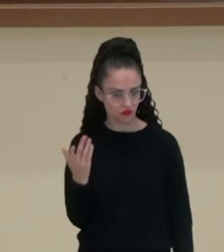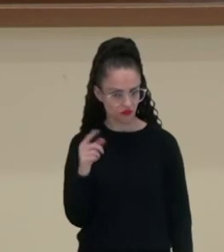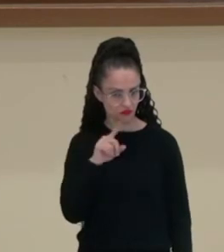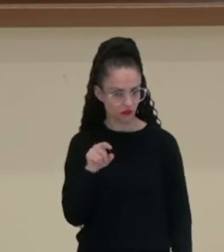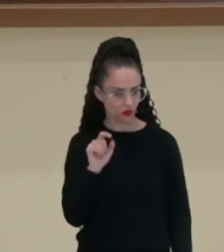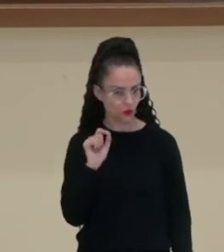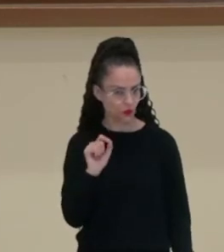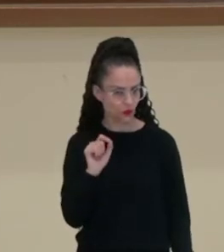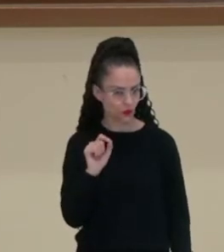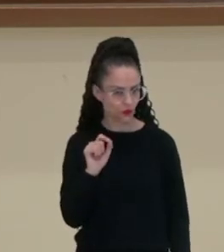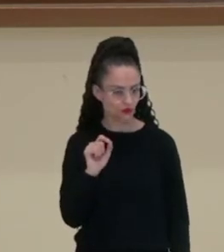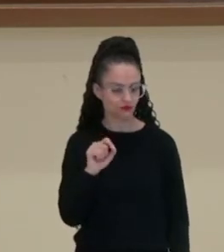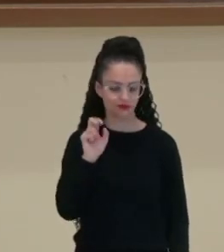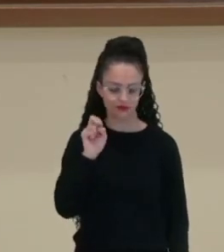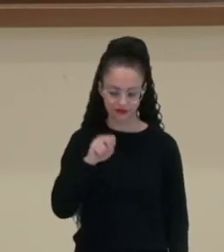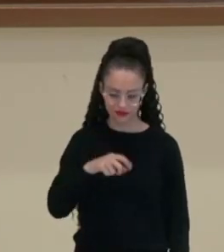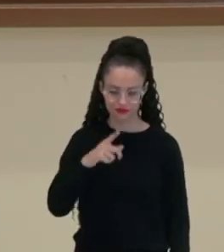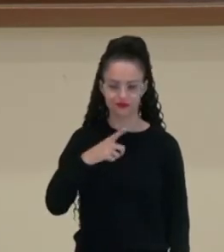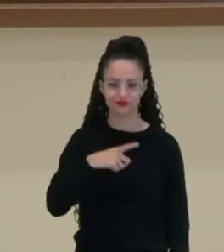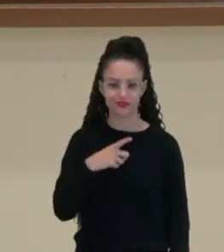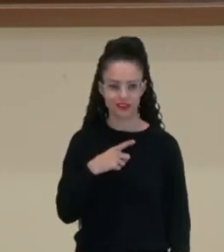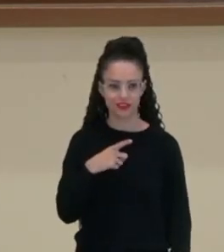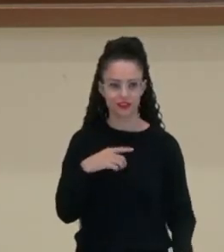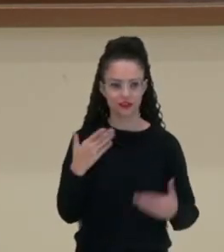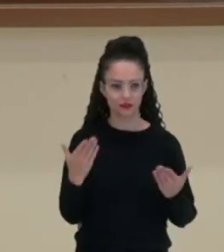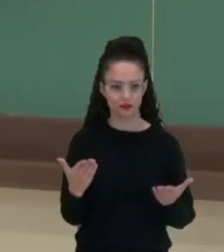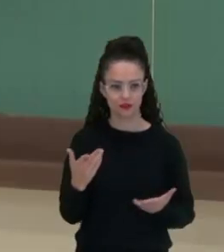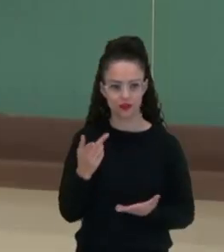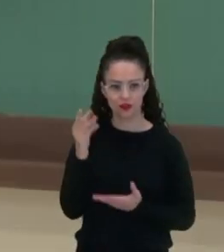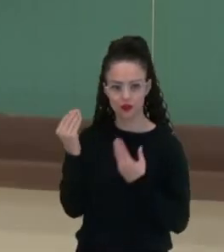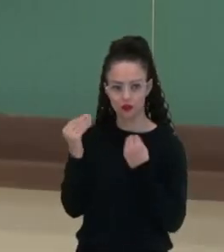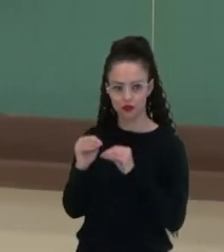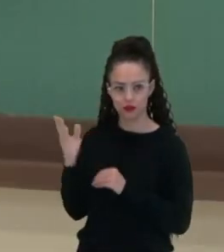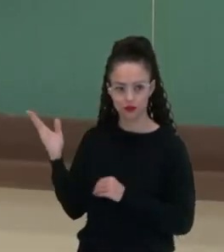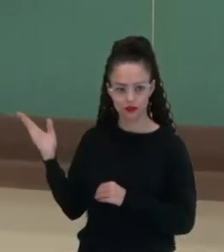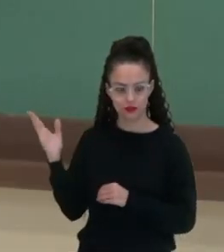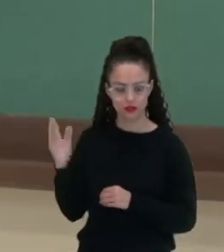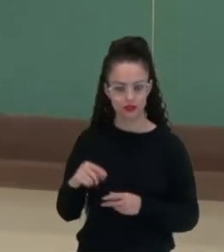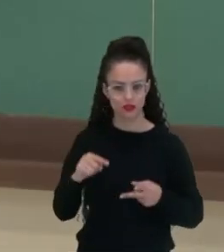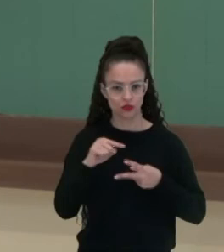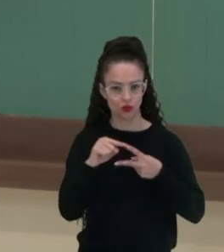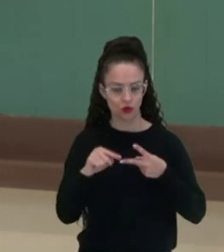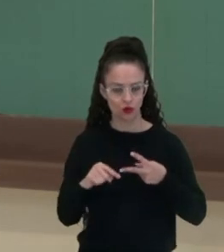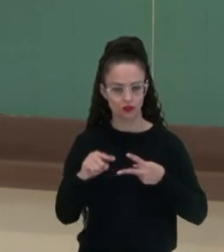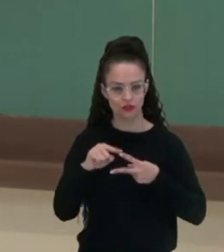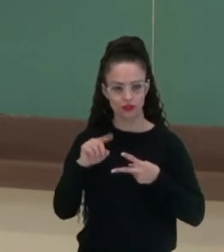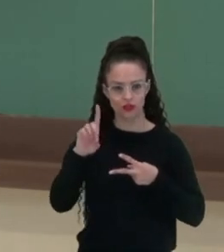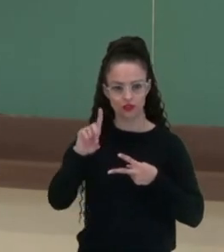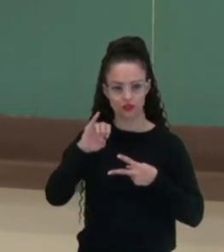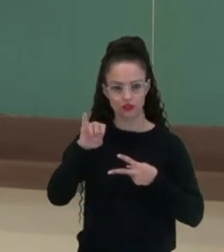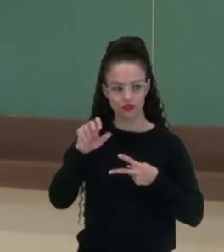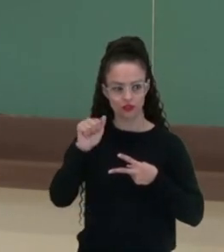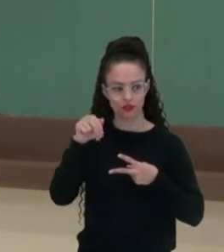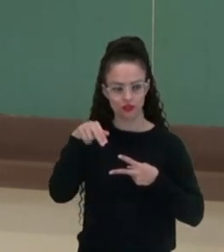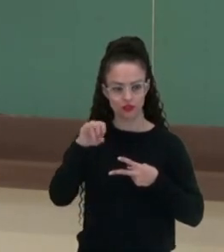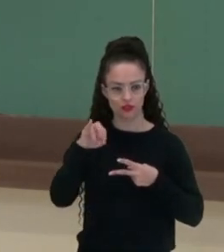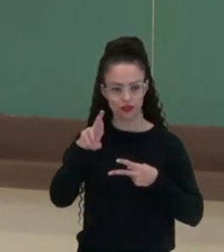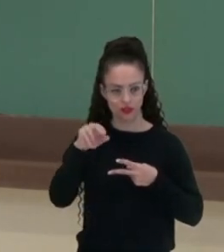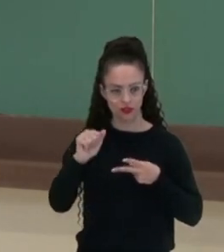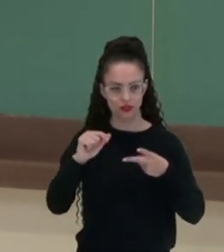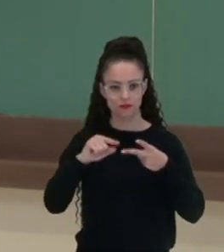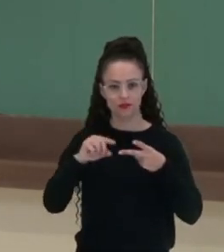quê? Sim, nós temos, né? Inclusive a professora citou dois exemplos aqui, né, que é a Djanira e a